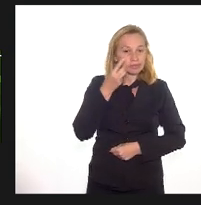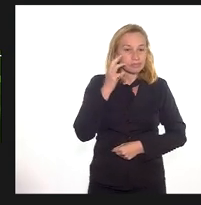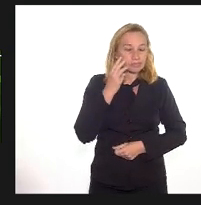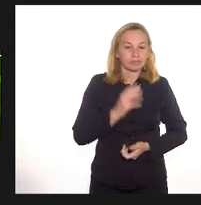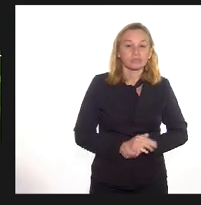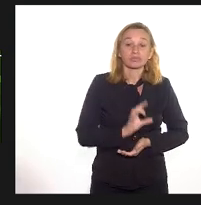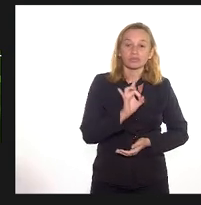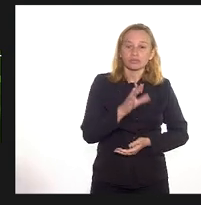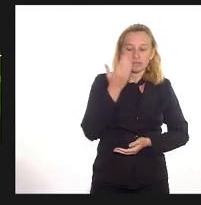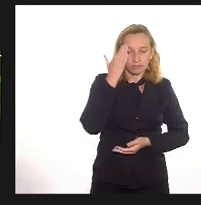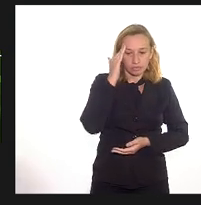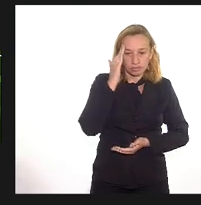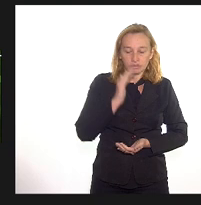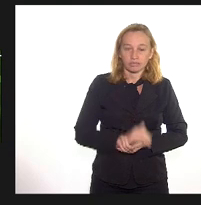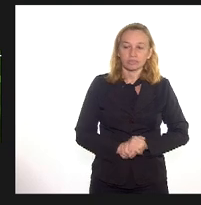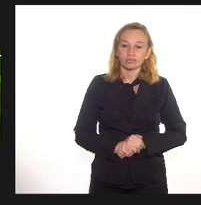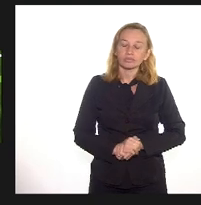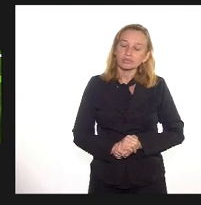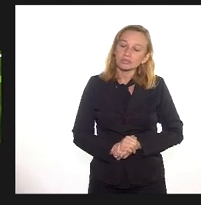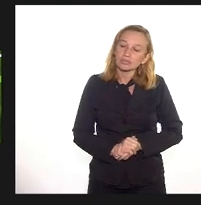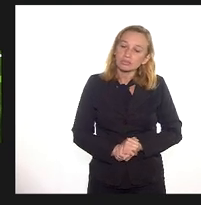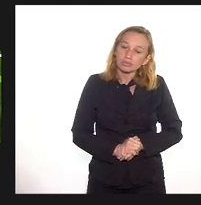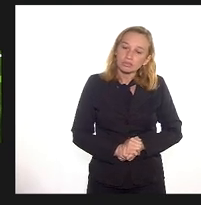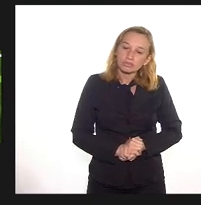para ter uma noção em ordem de grandeza,